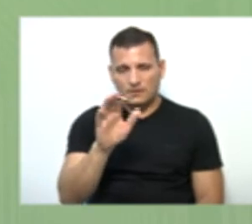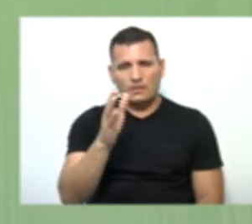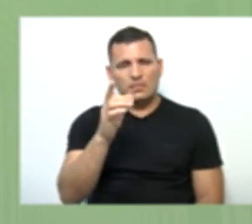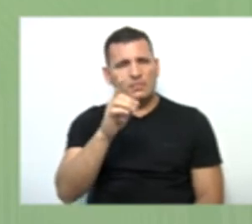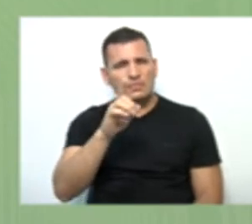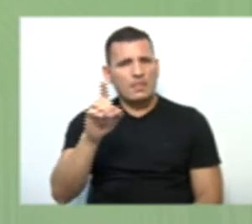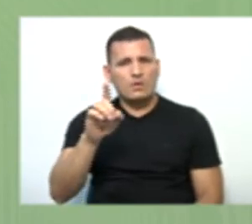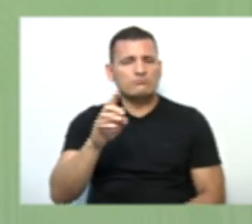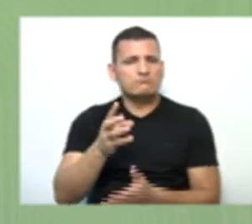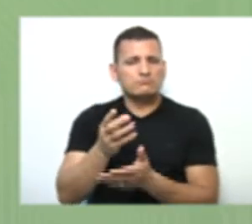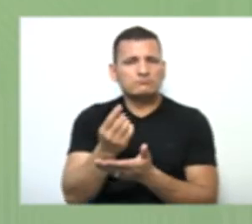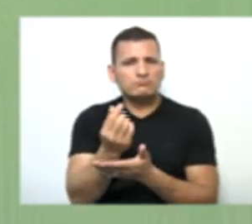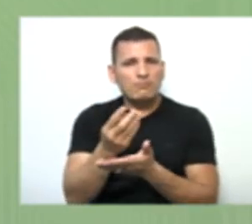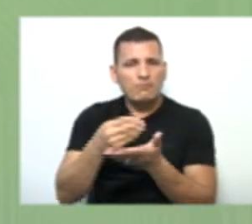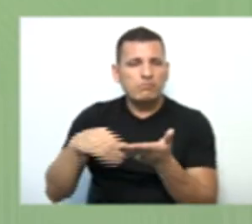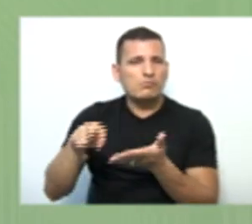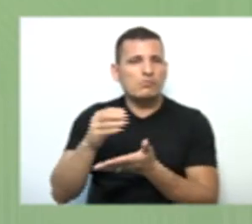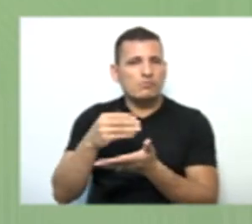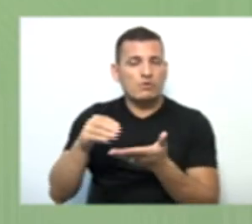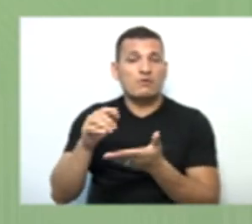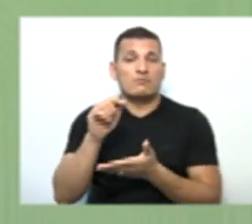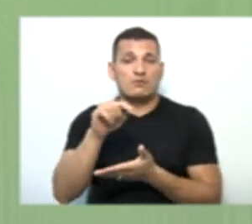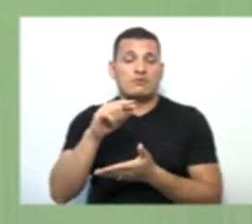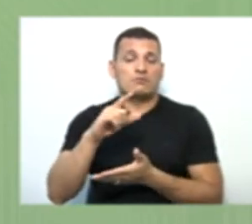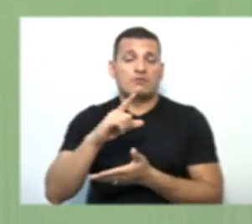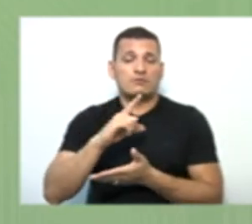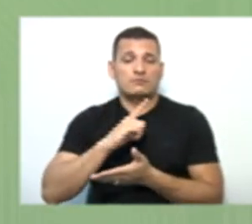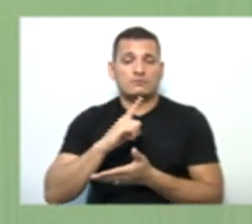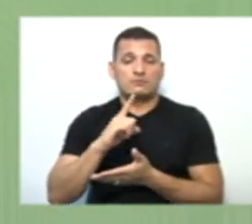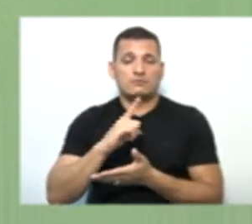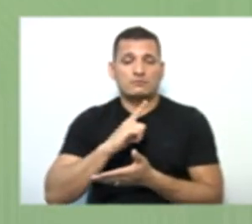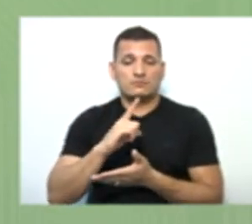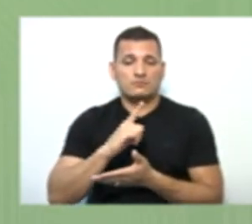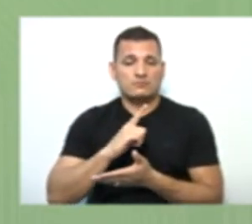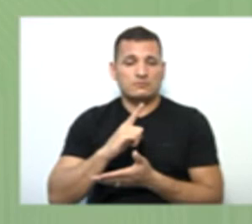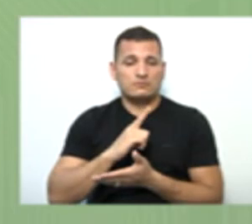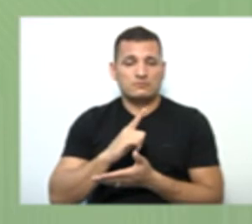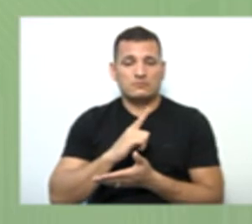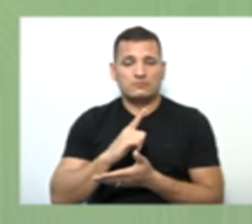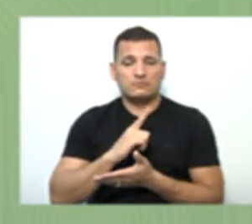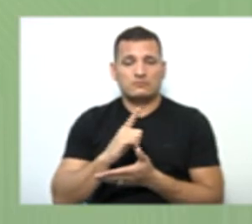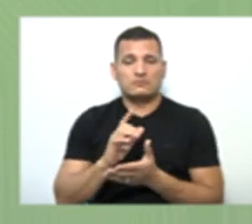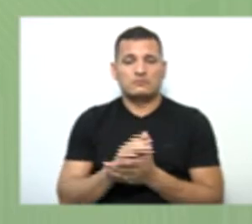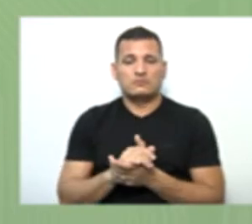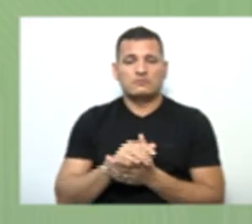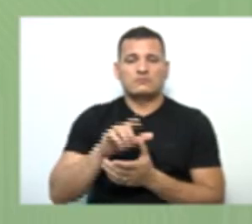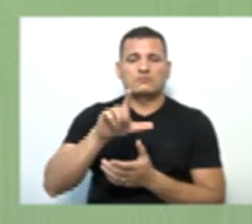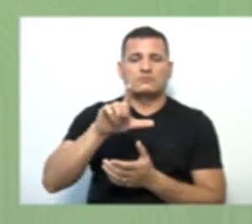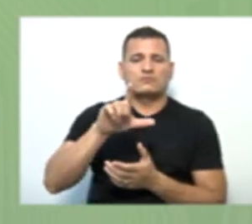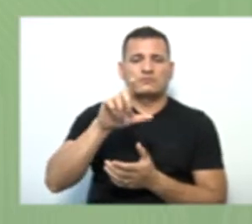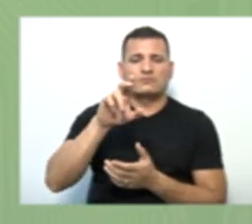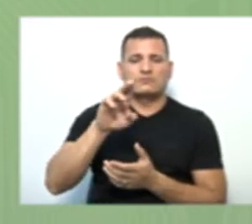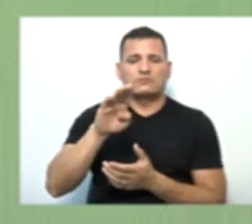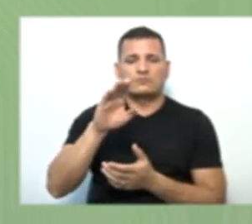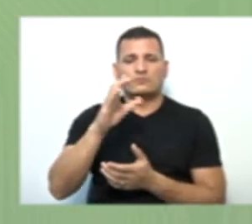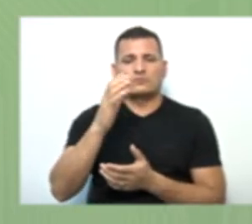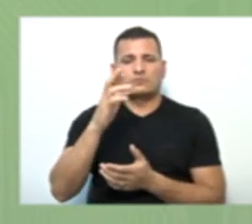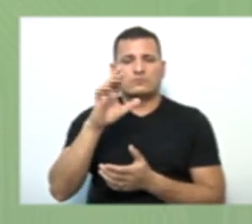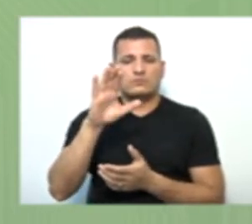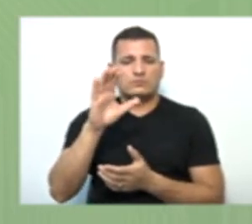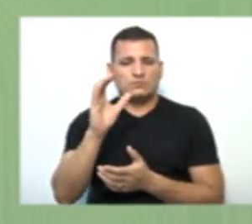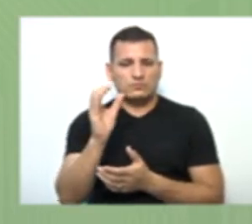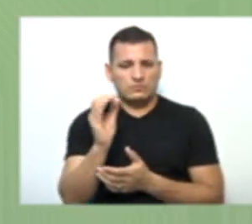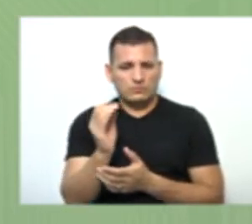as contas cuja realização estão além do período do exercício social seguinte. Exemplo, caixa,